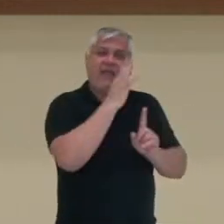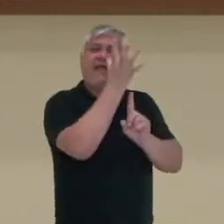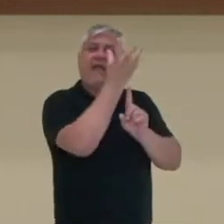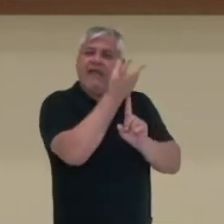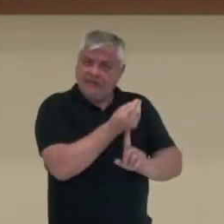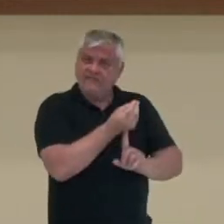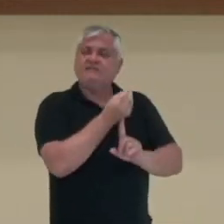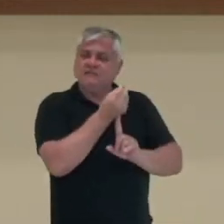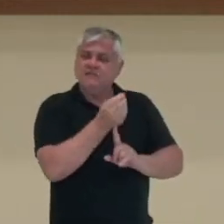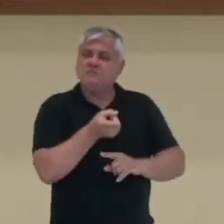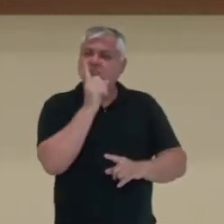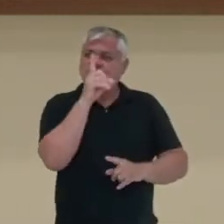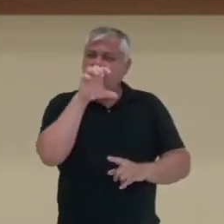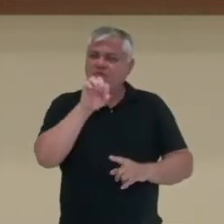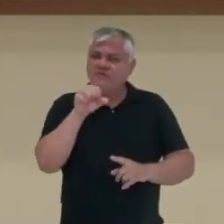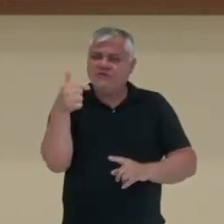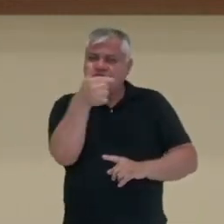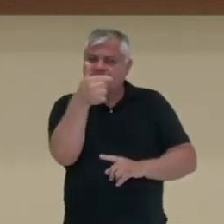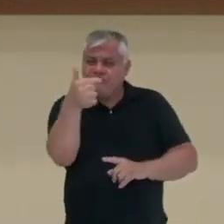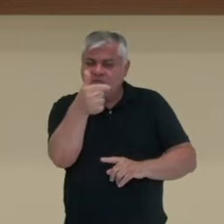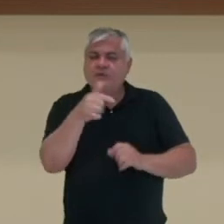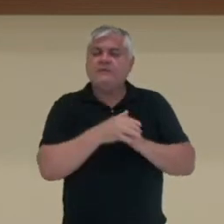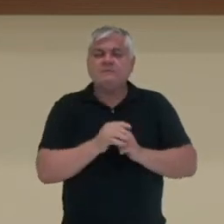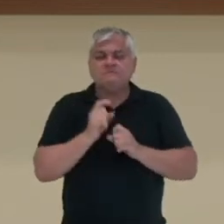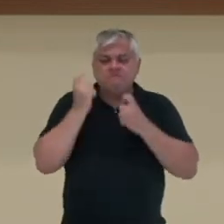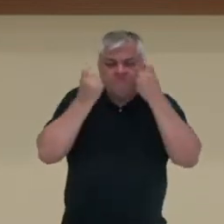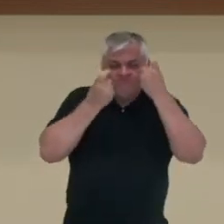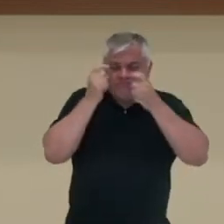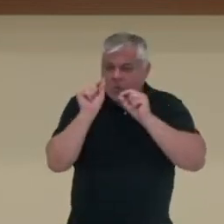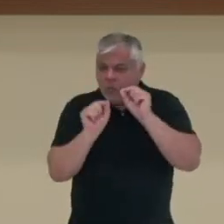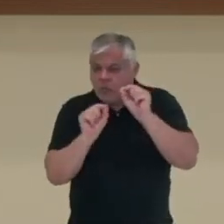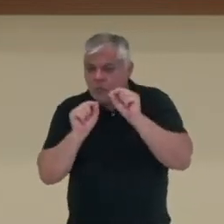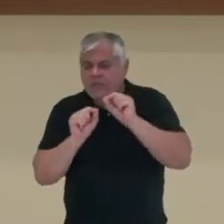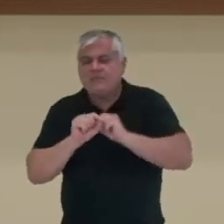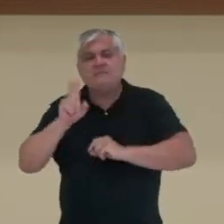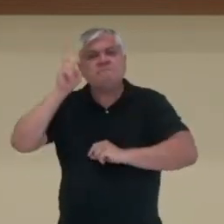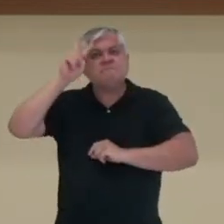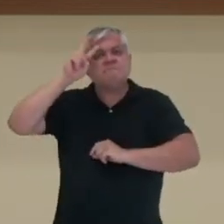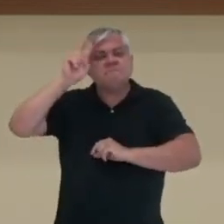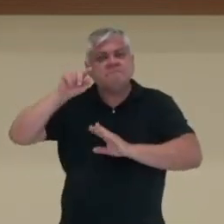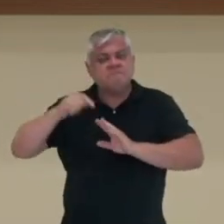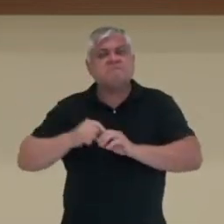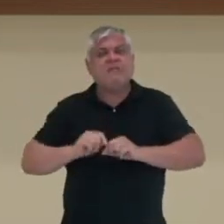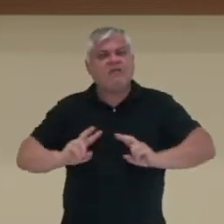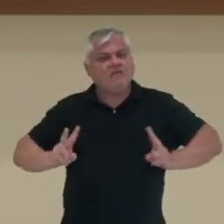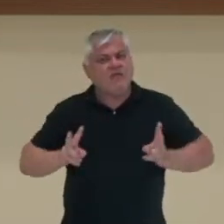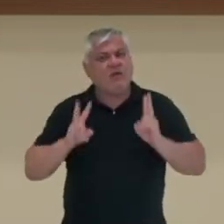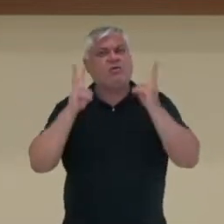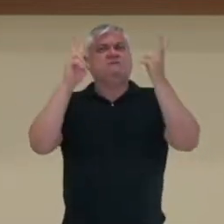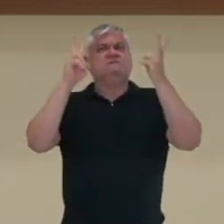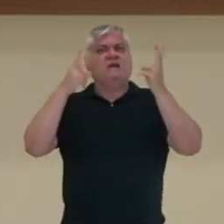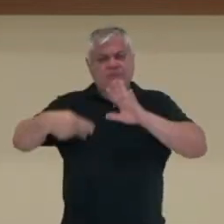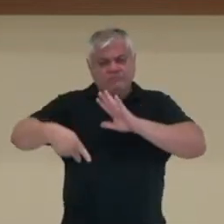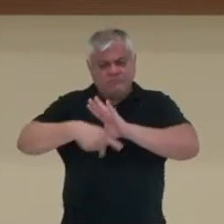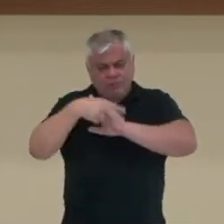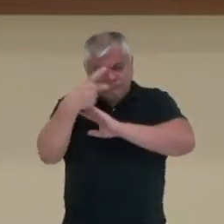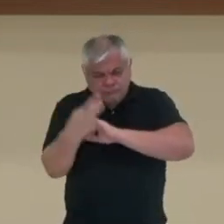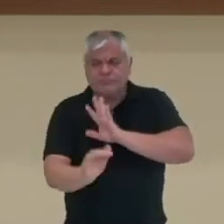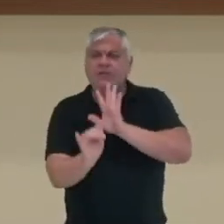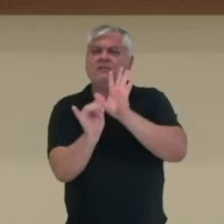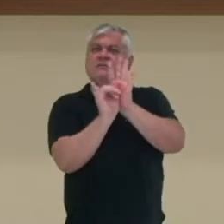lá em 1922, começam a se preocupar em em valorizar uma